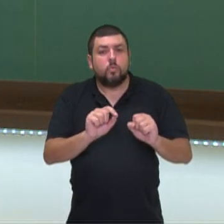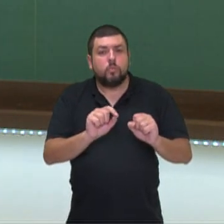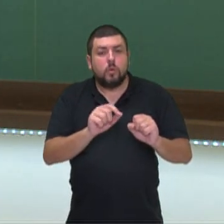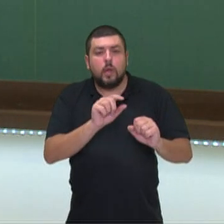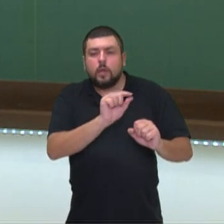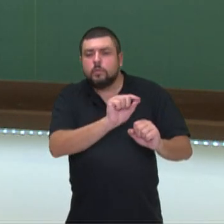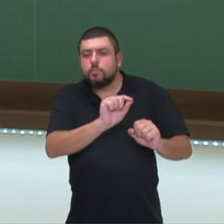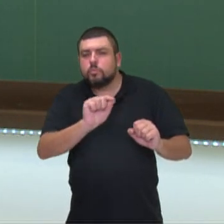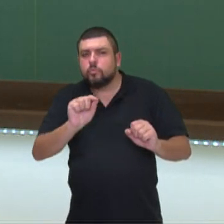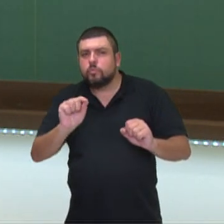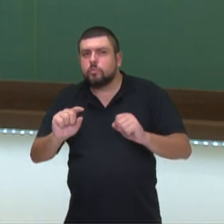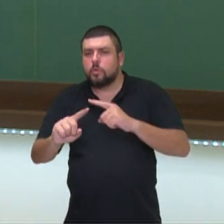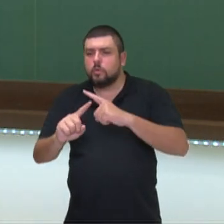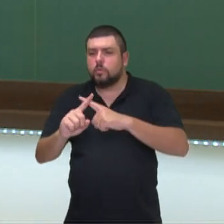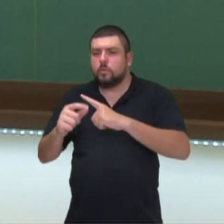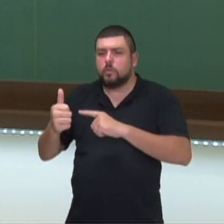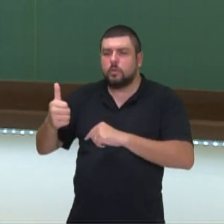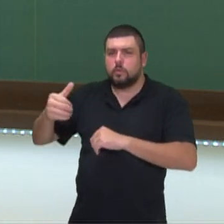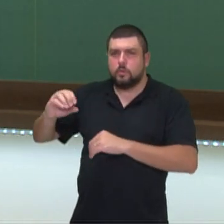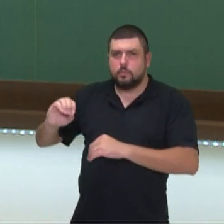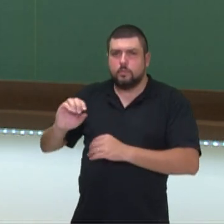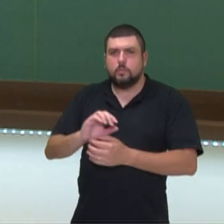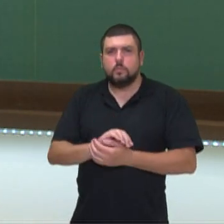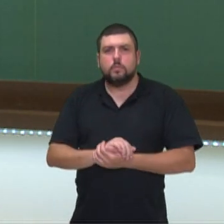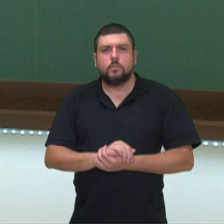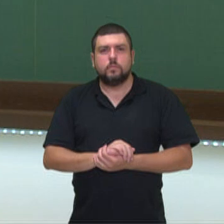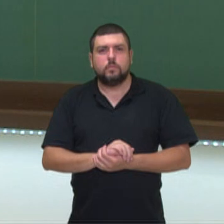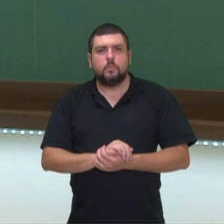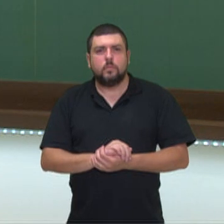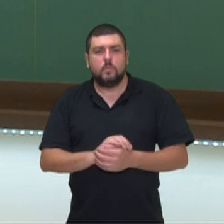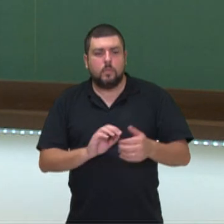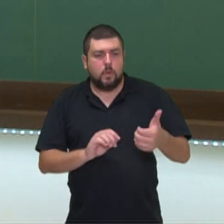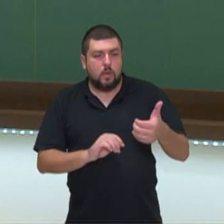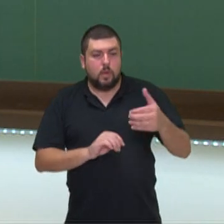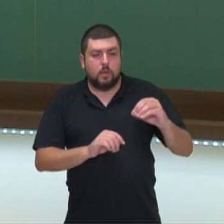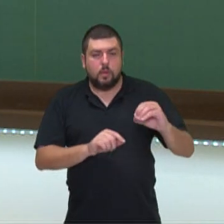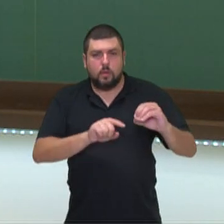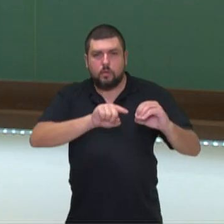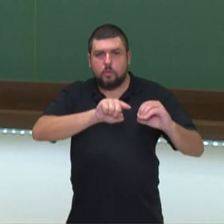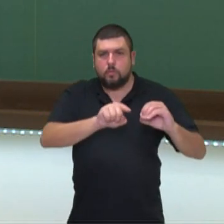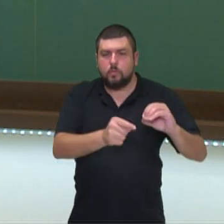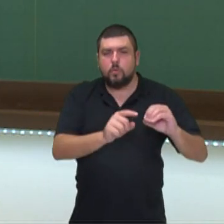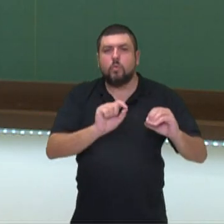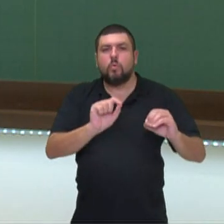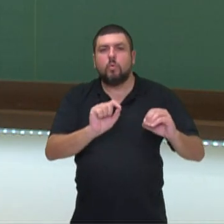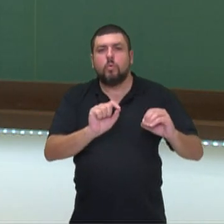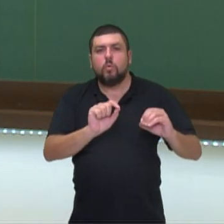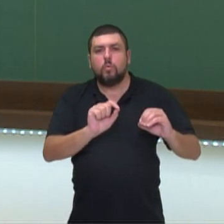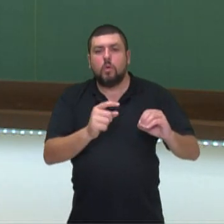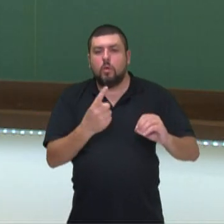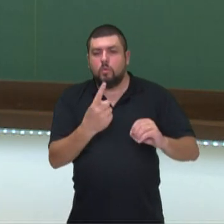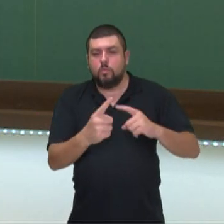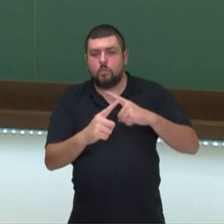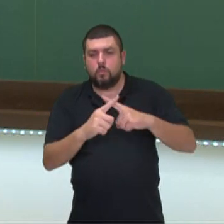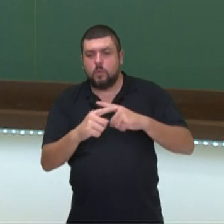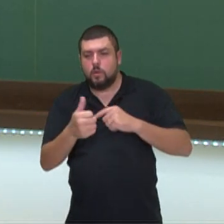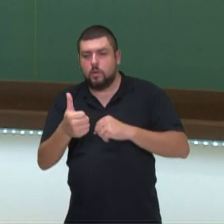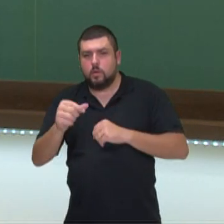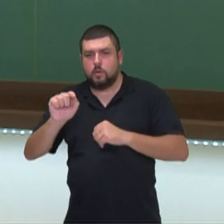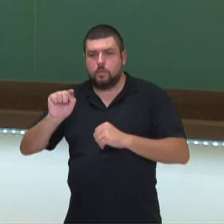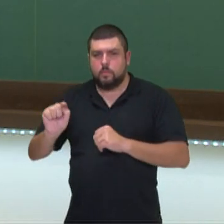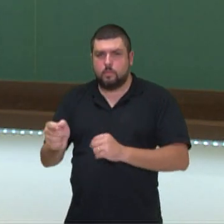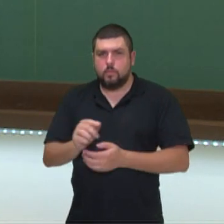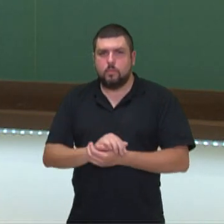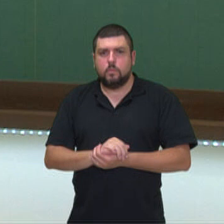Dá uma olhada. Ó, o 10.000 é igual a uma vez o 10.000. O 2.000 é 2 vezes